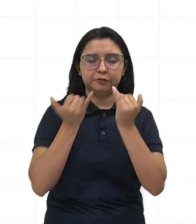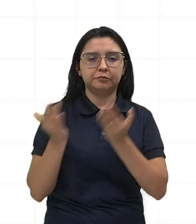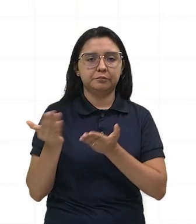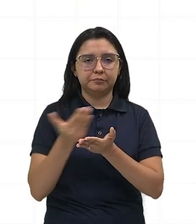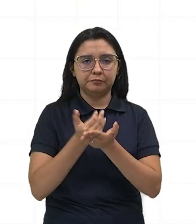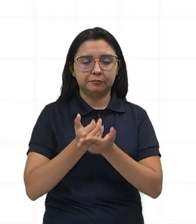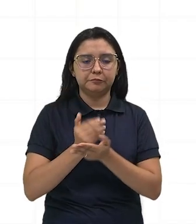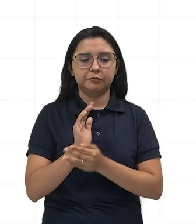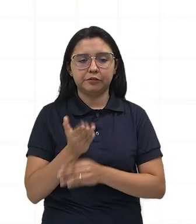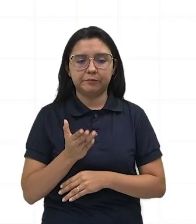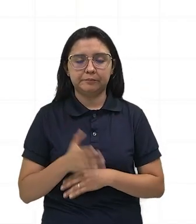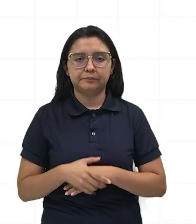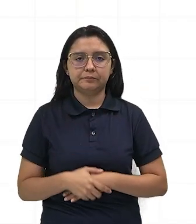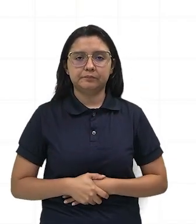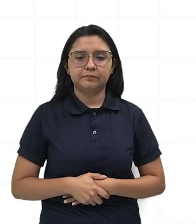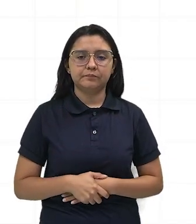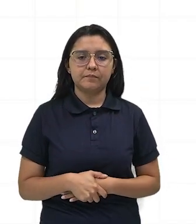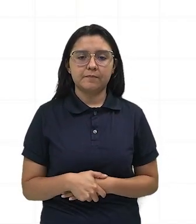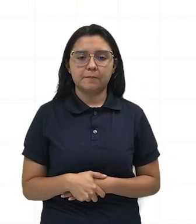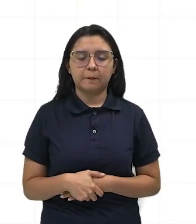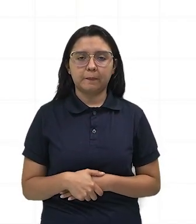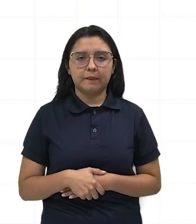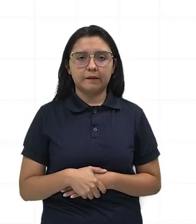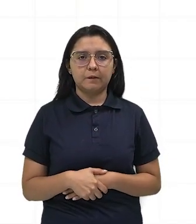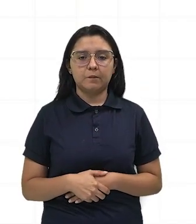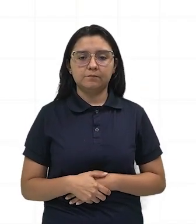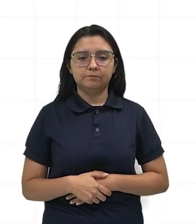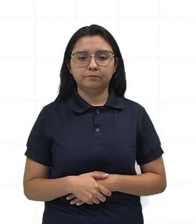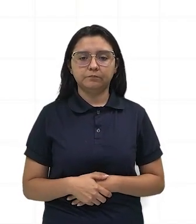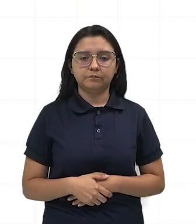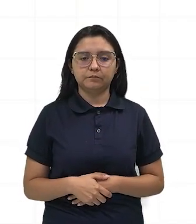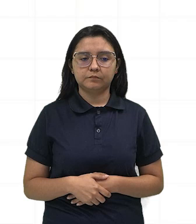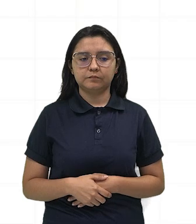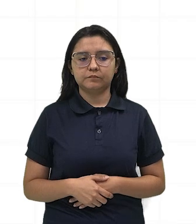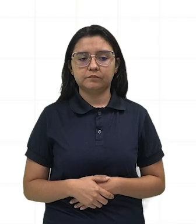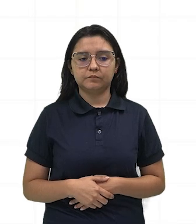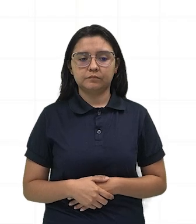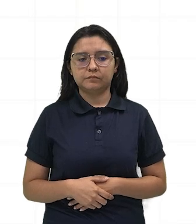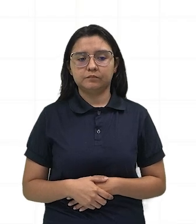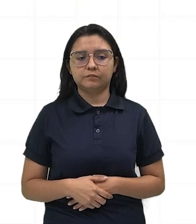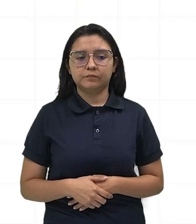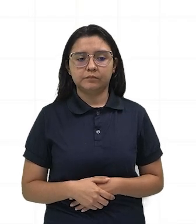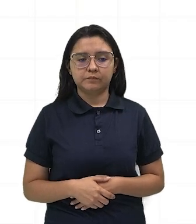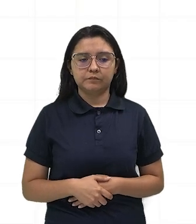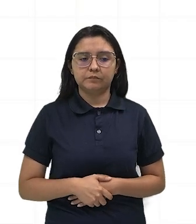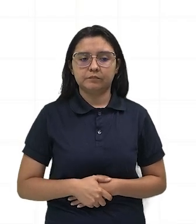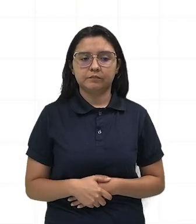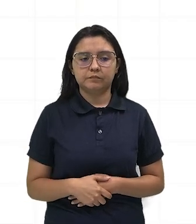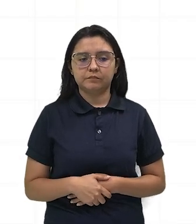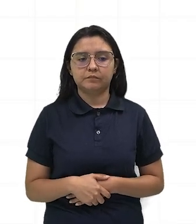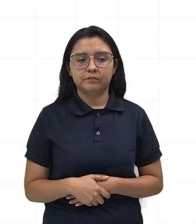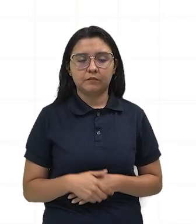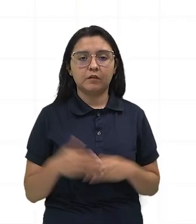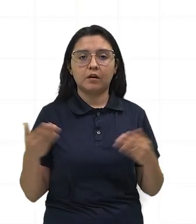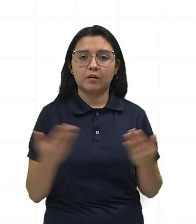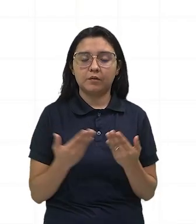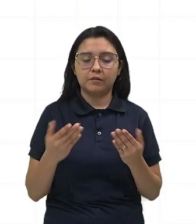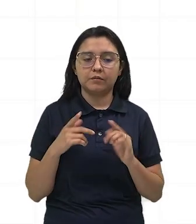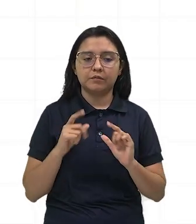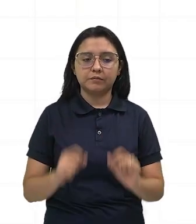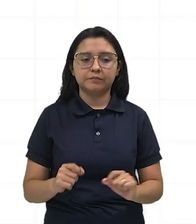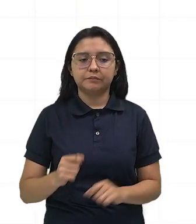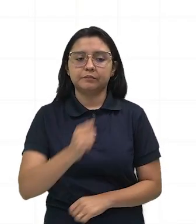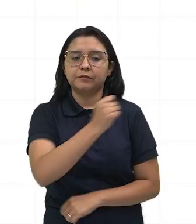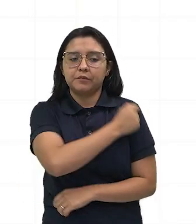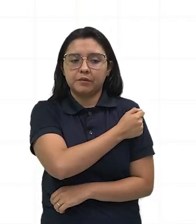apresentação dos dados dessa forma. Aí depois tem aqui